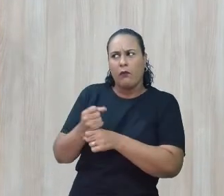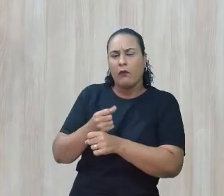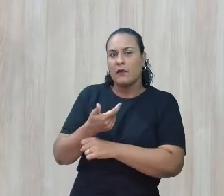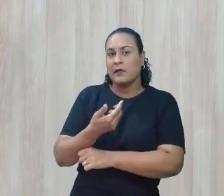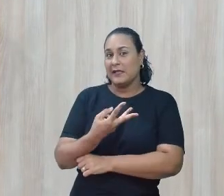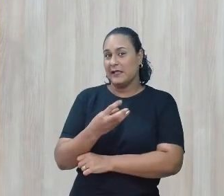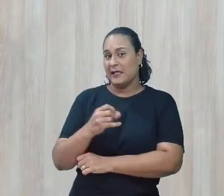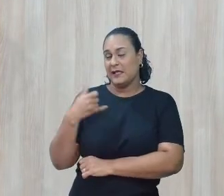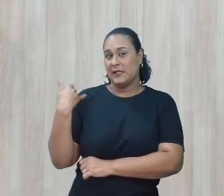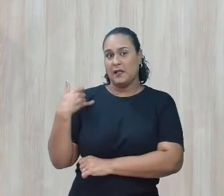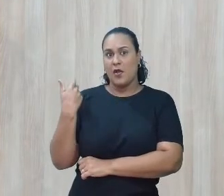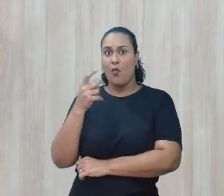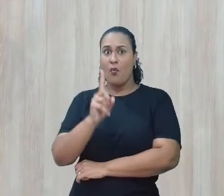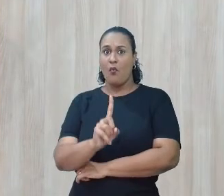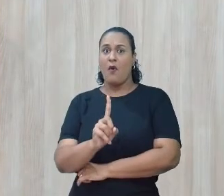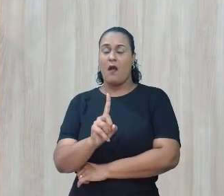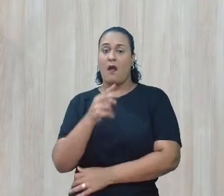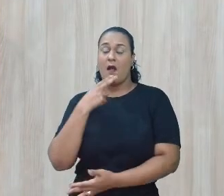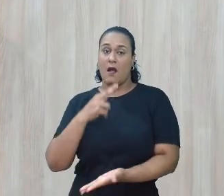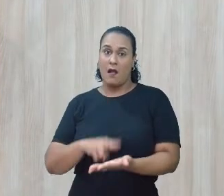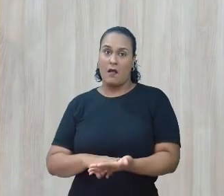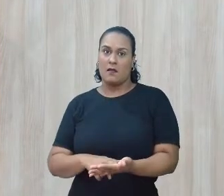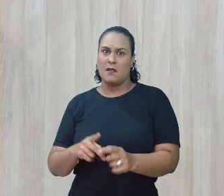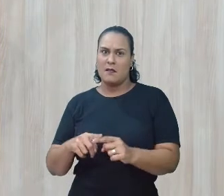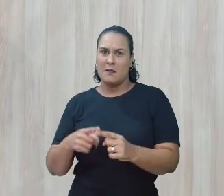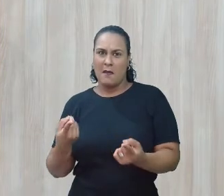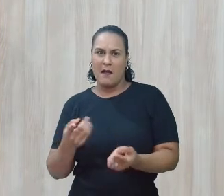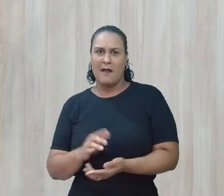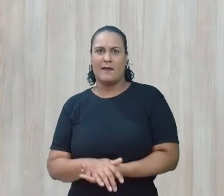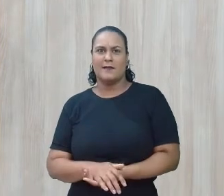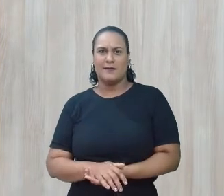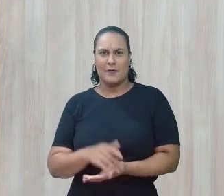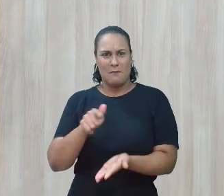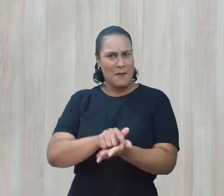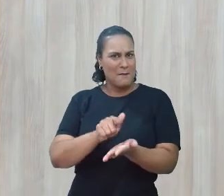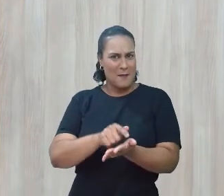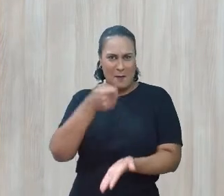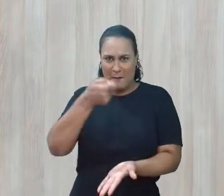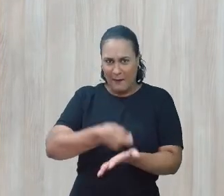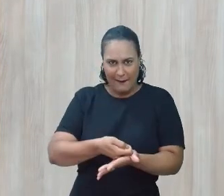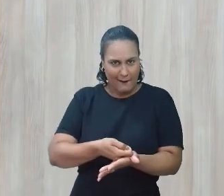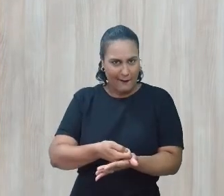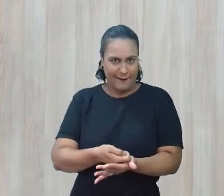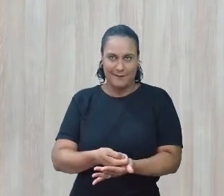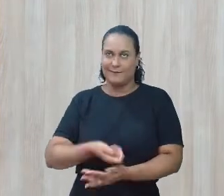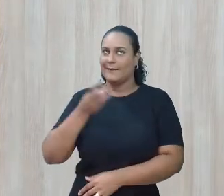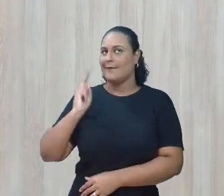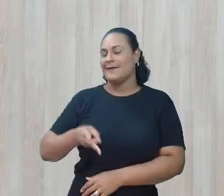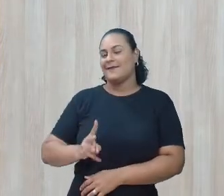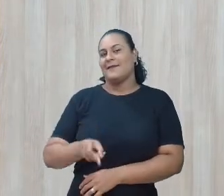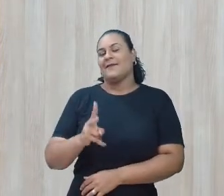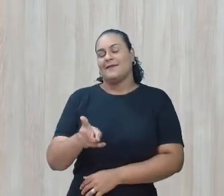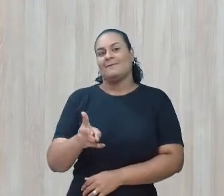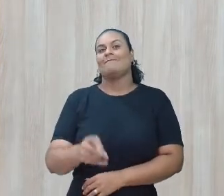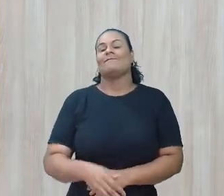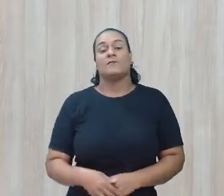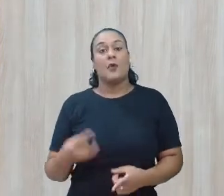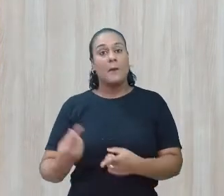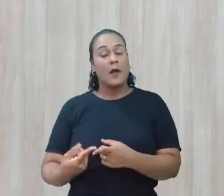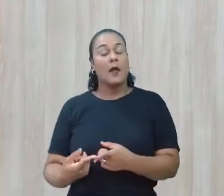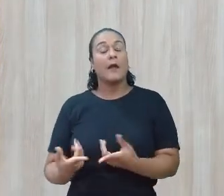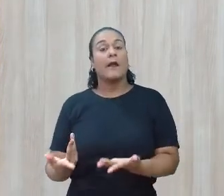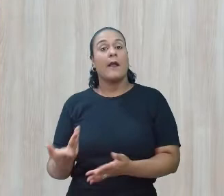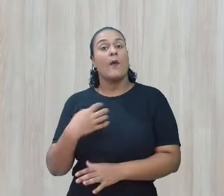uma carta pelo correio. Mas boletos, sempre. Por quê? Porque essa maneira